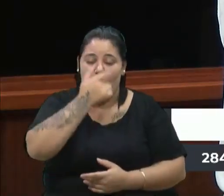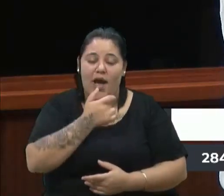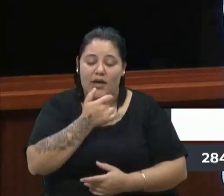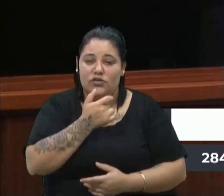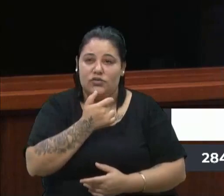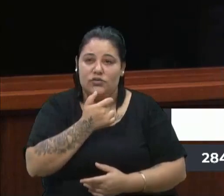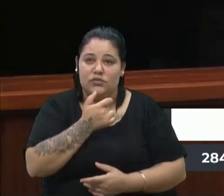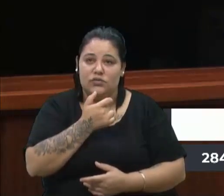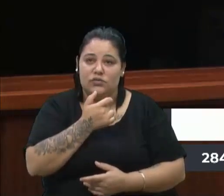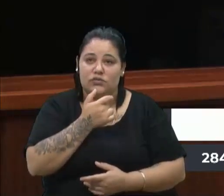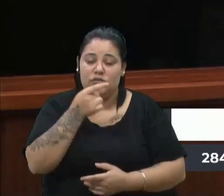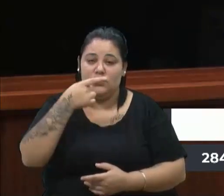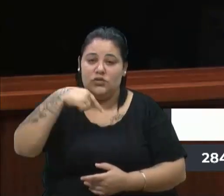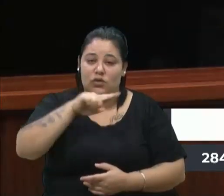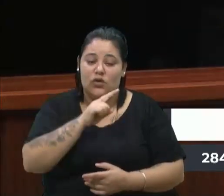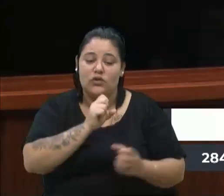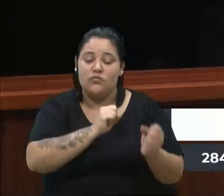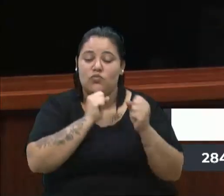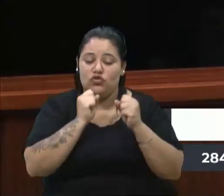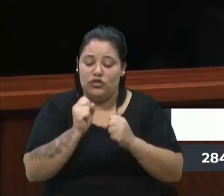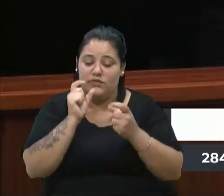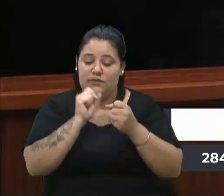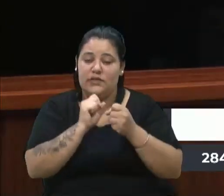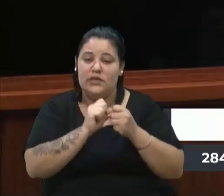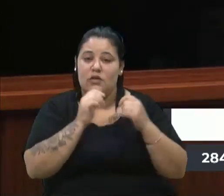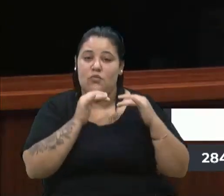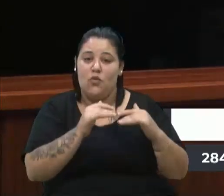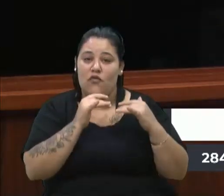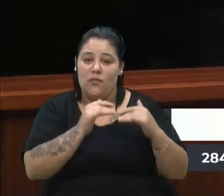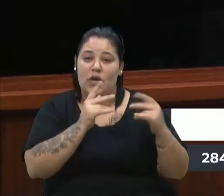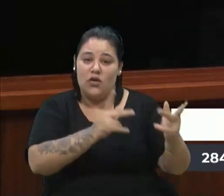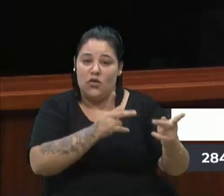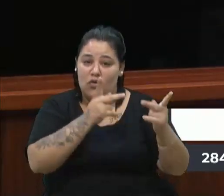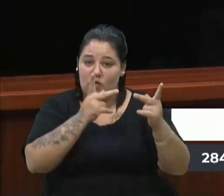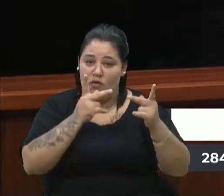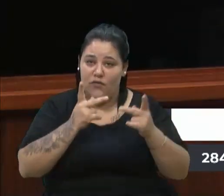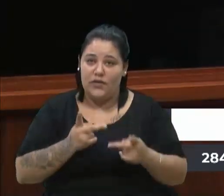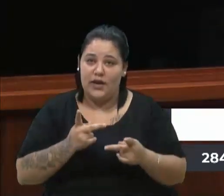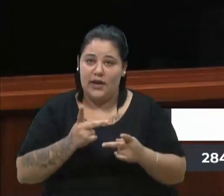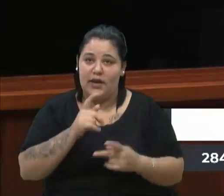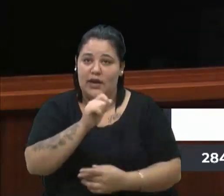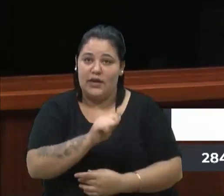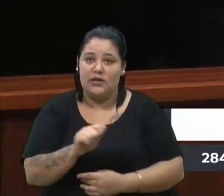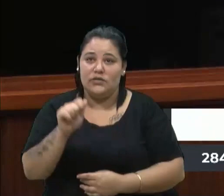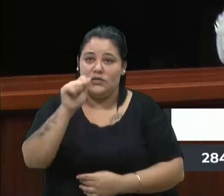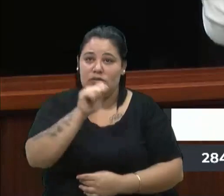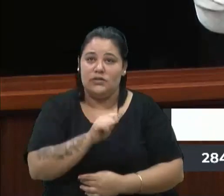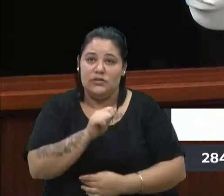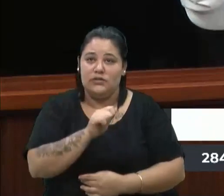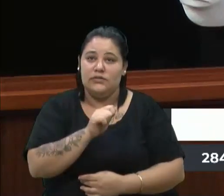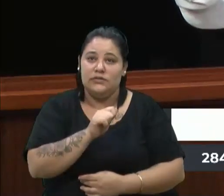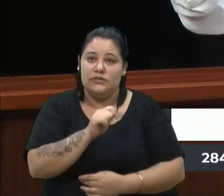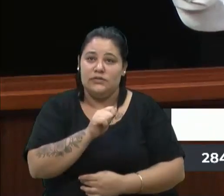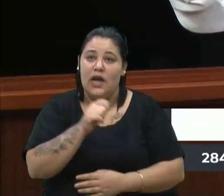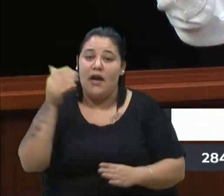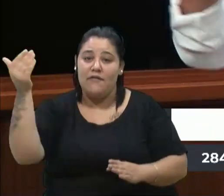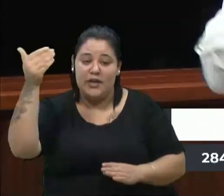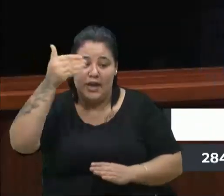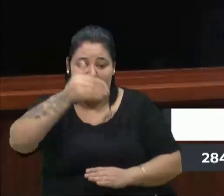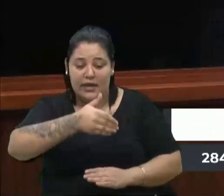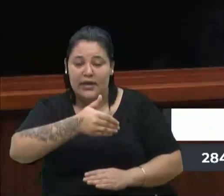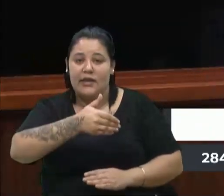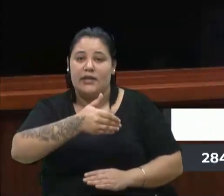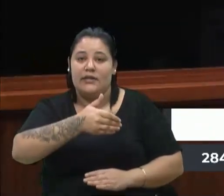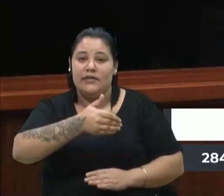talvez nós poderíamos ter feito um movimento de convidar a associação a vir aqui prestar